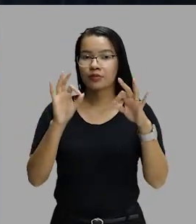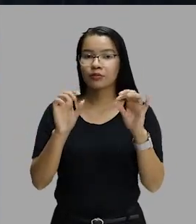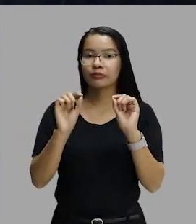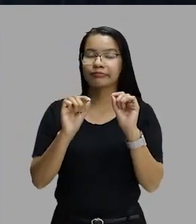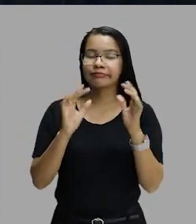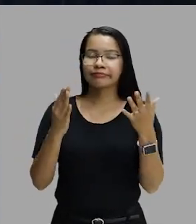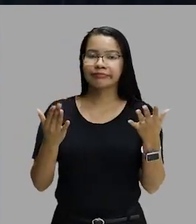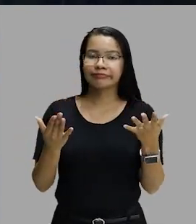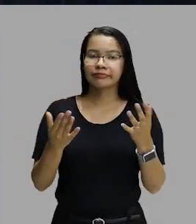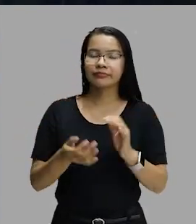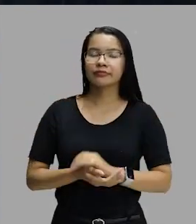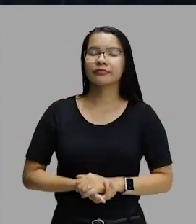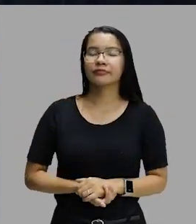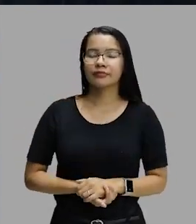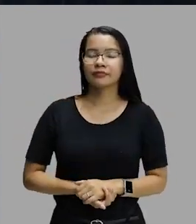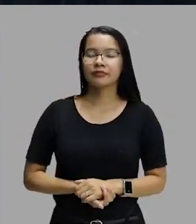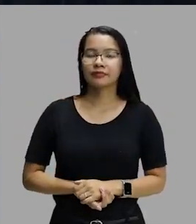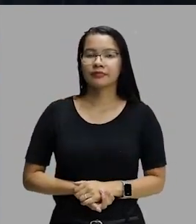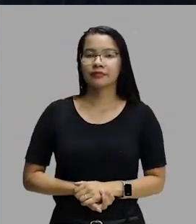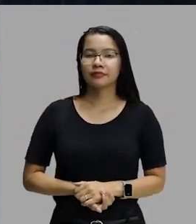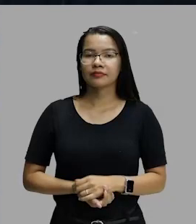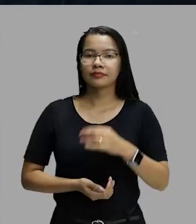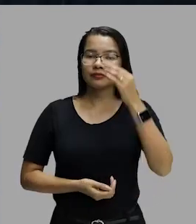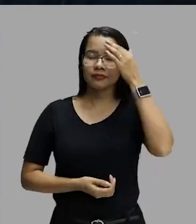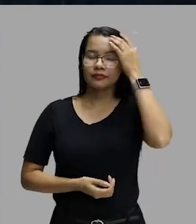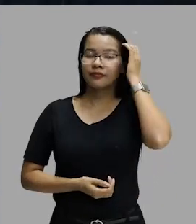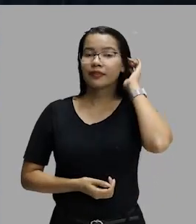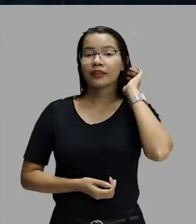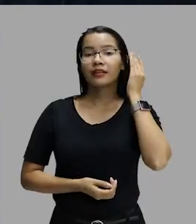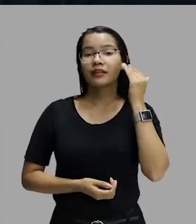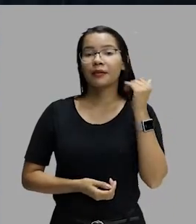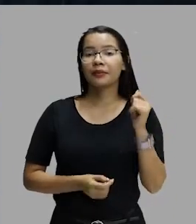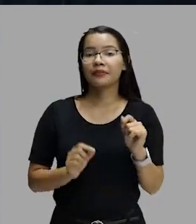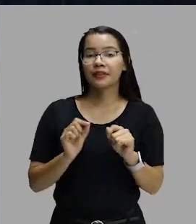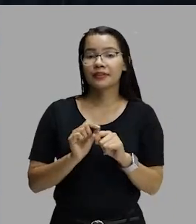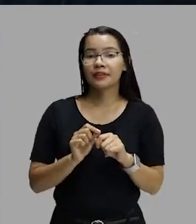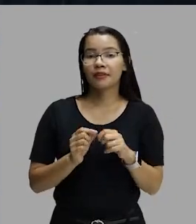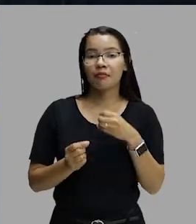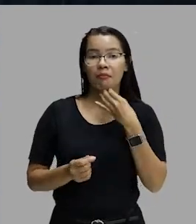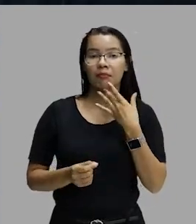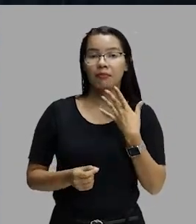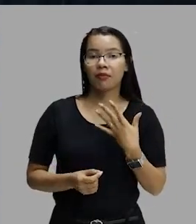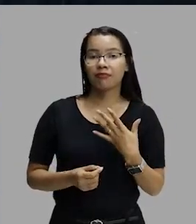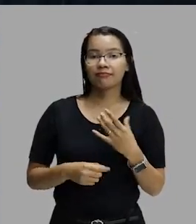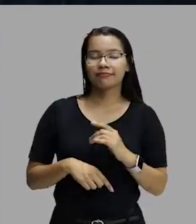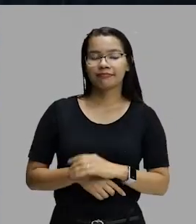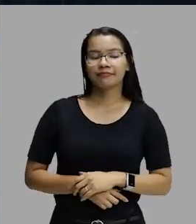ligado na aula, saber fazer para tirar uma boa nota.